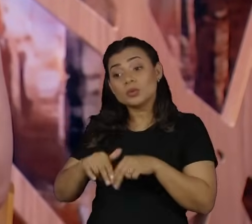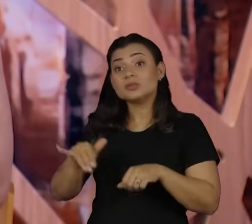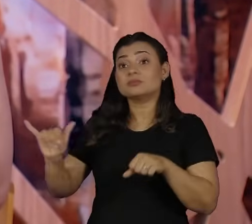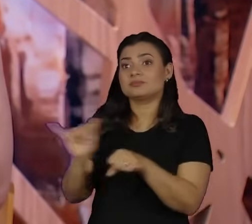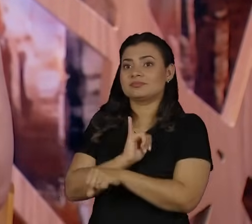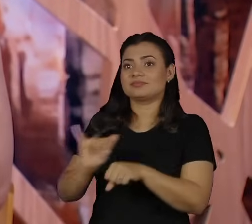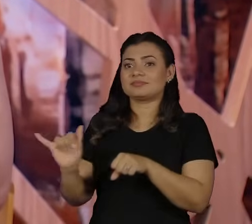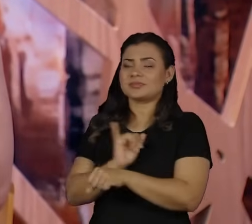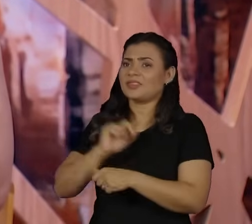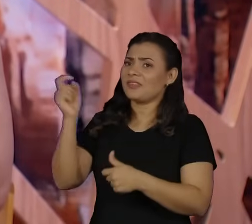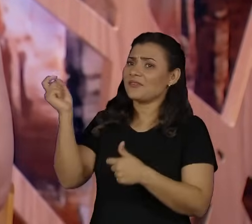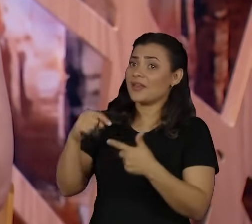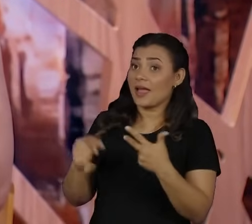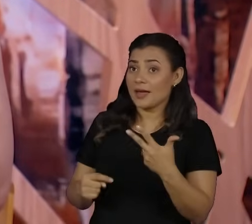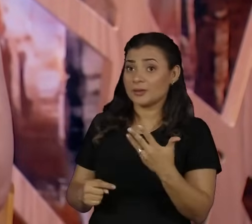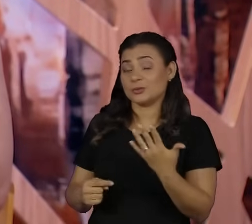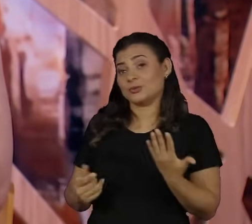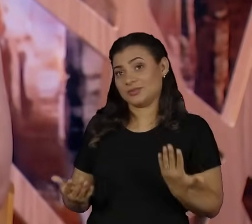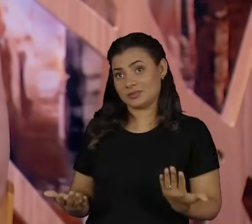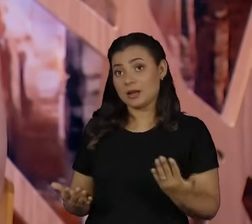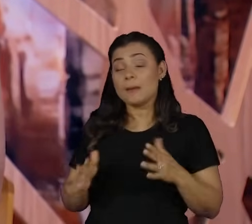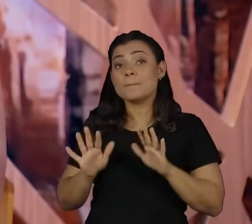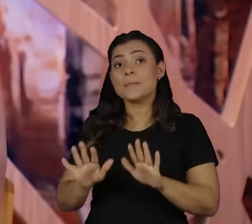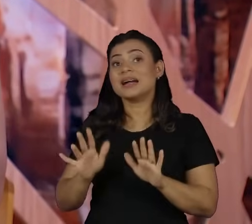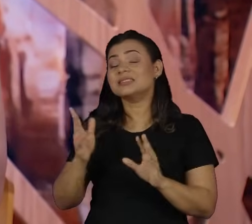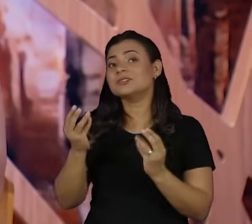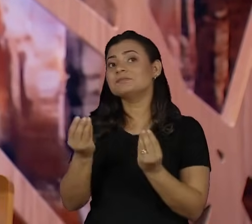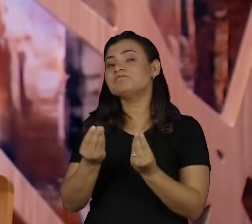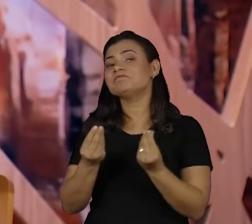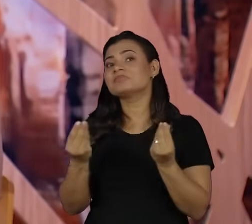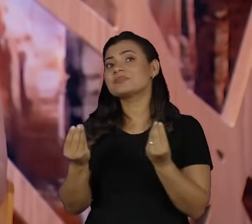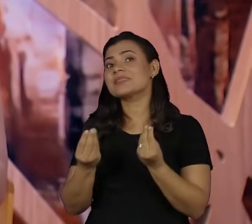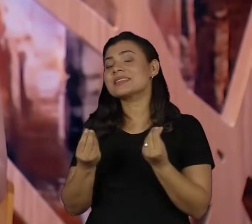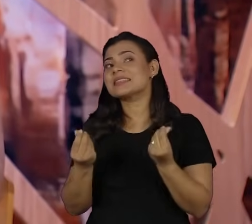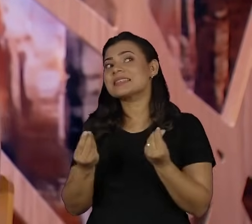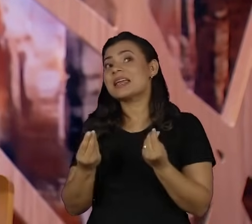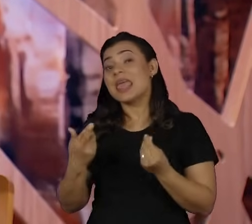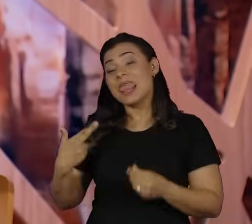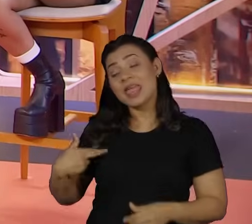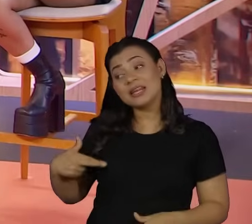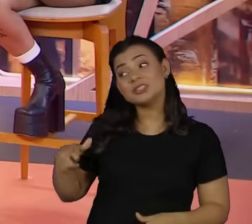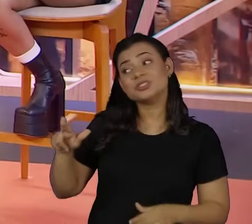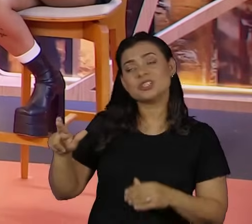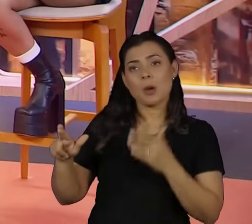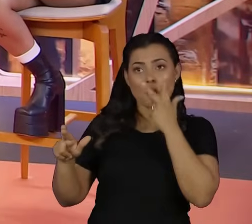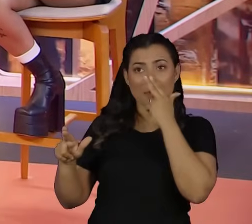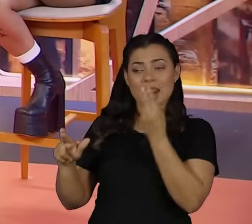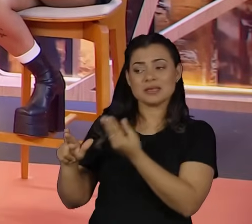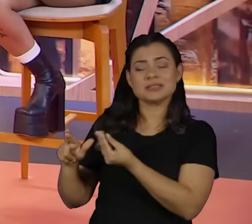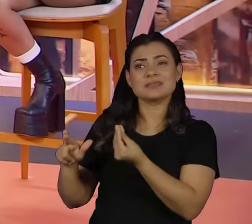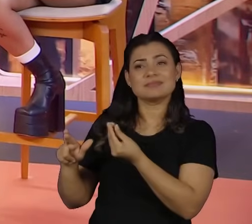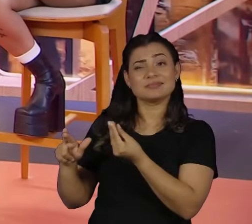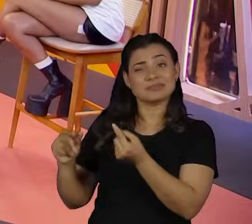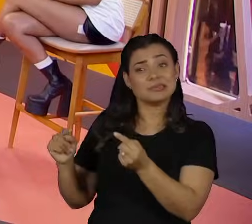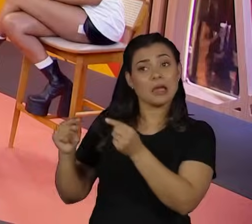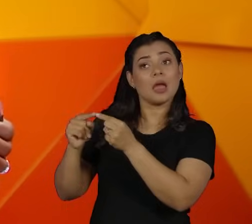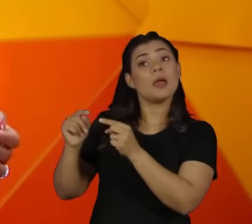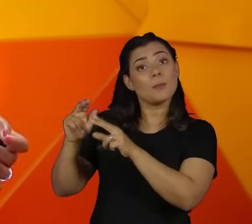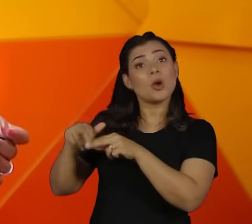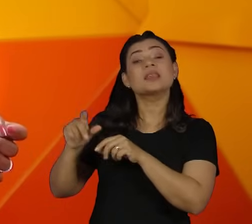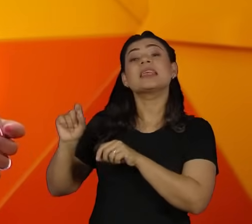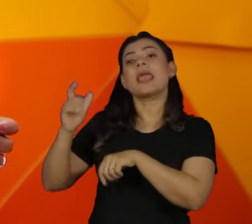ferramenta, ele acaba ficando muito suscetível, da ferramenta da religião, fica muito suscetível a pessoa